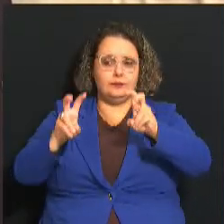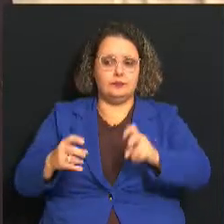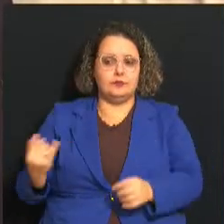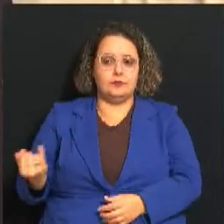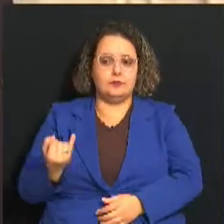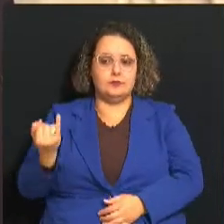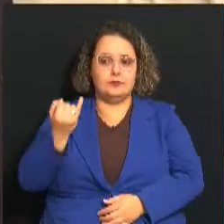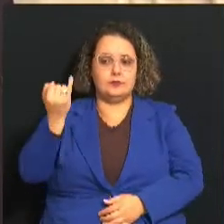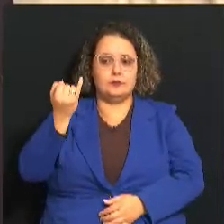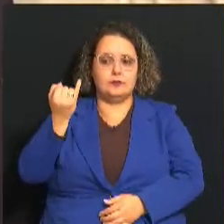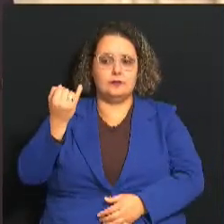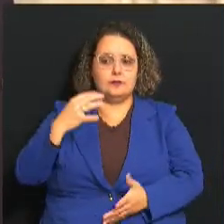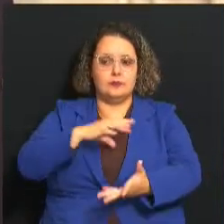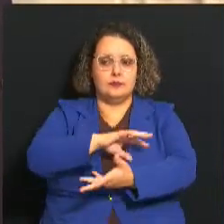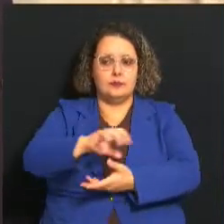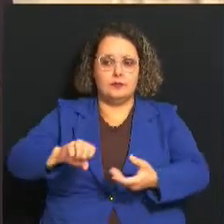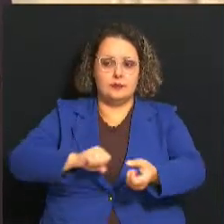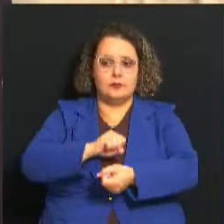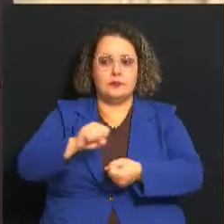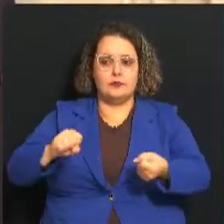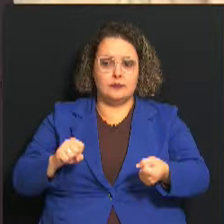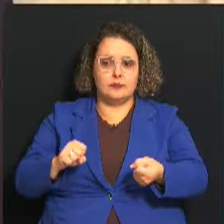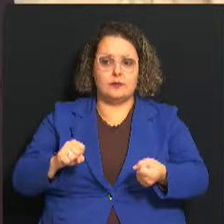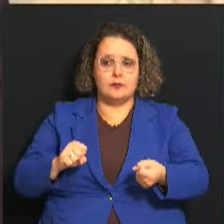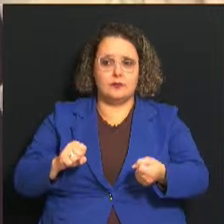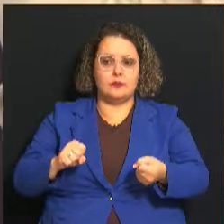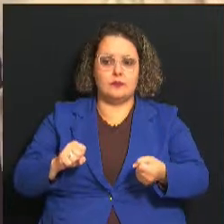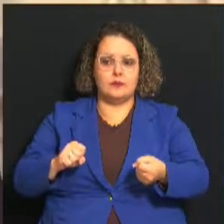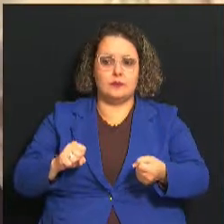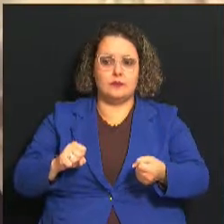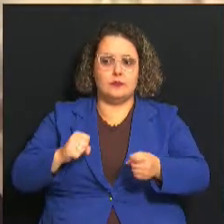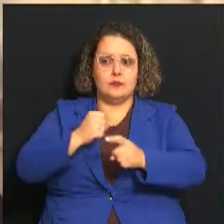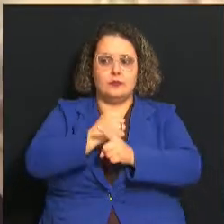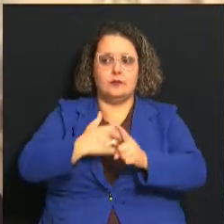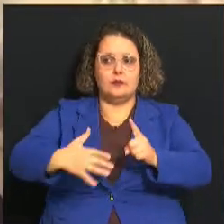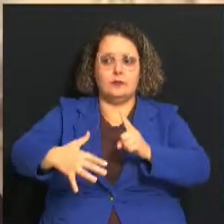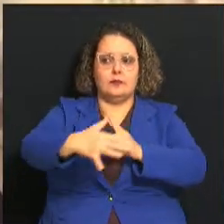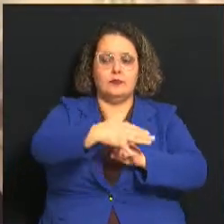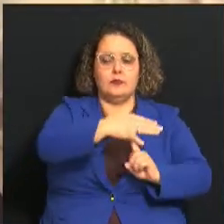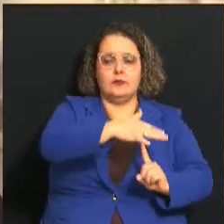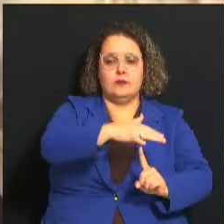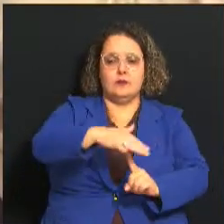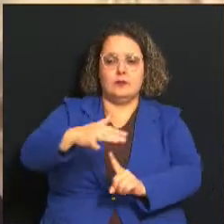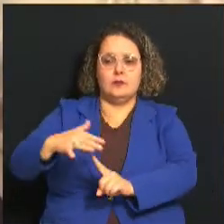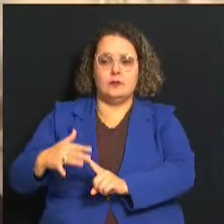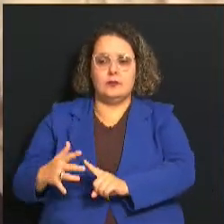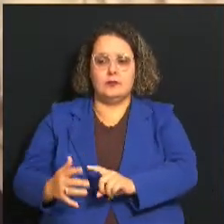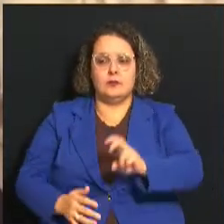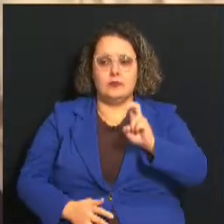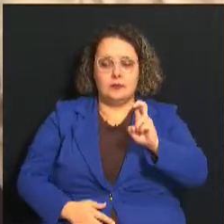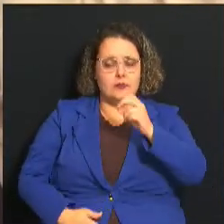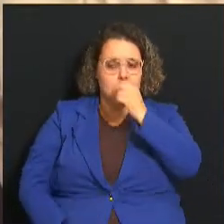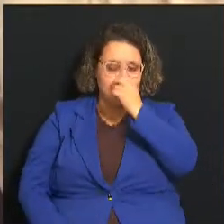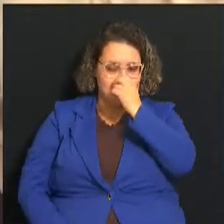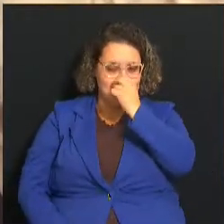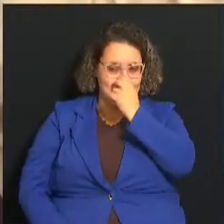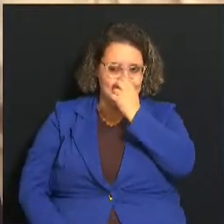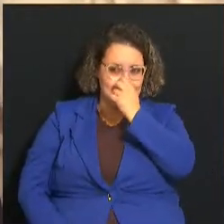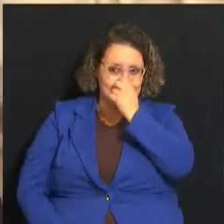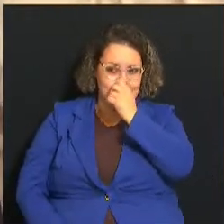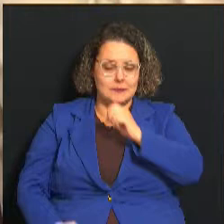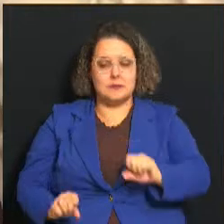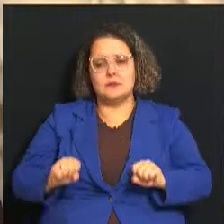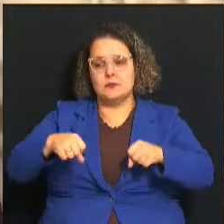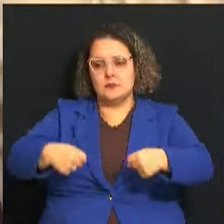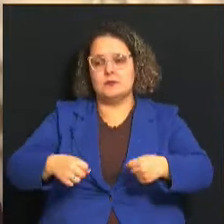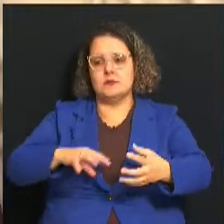para a sustentabilidade socioambiental. 5. Defender a sustentabilidade